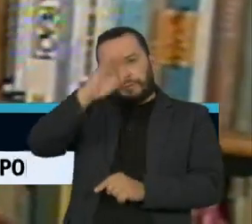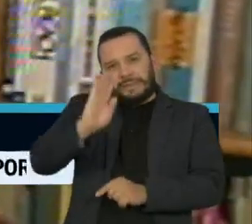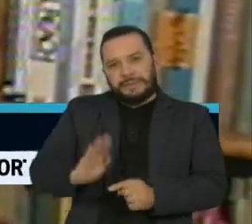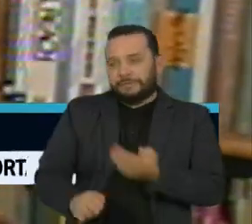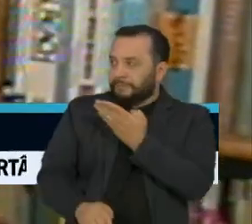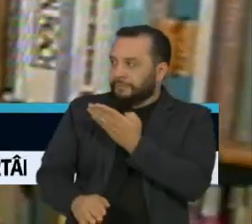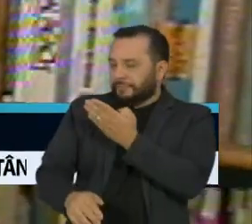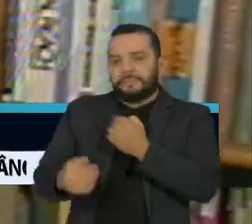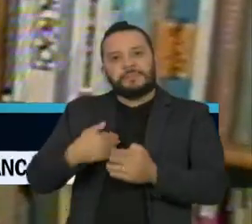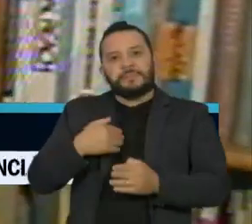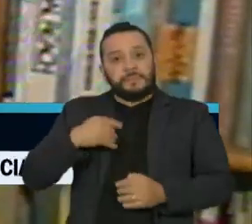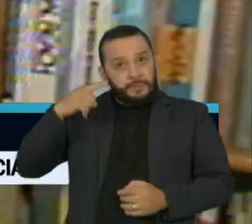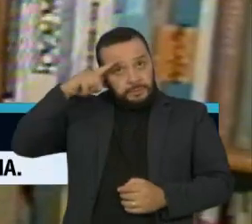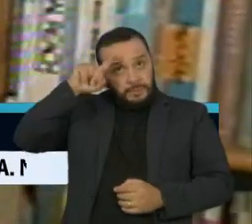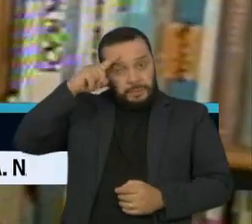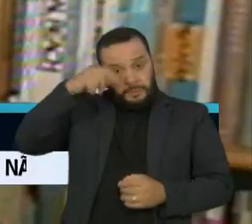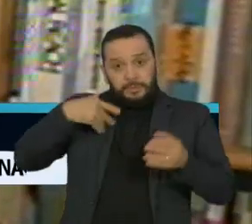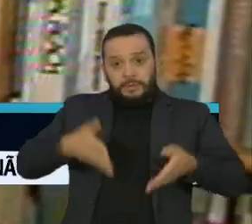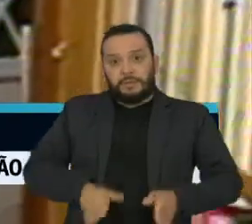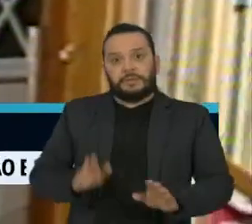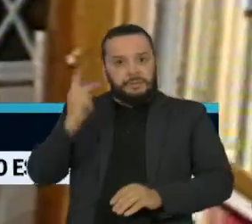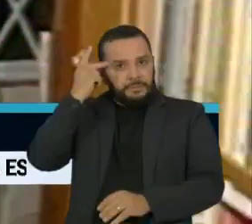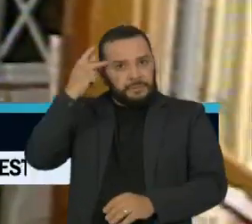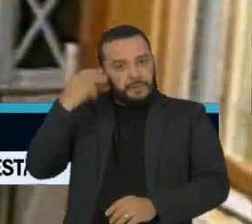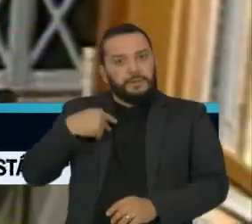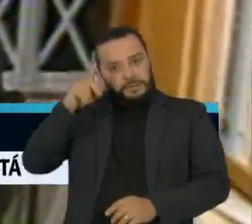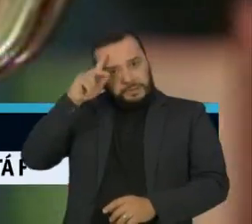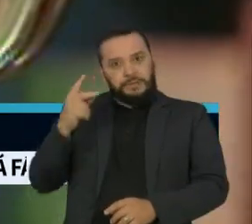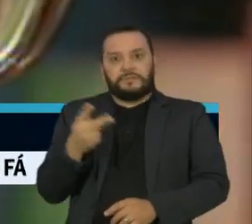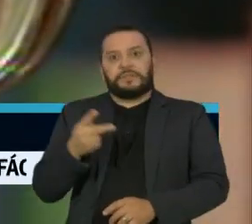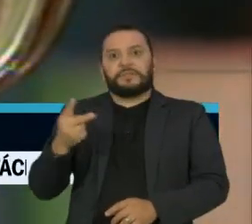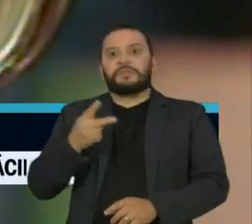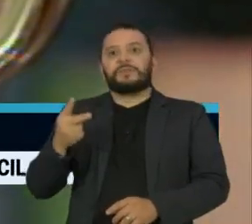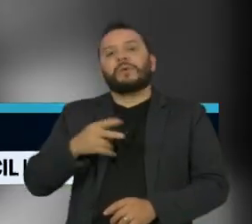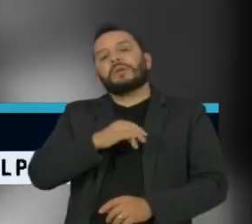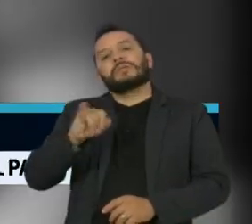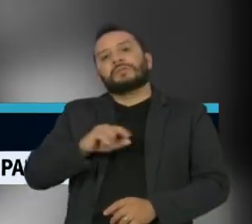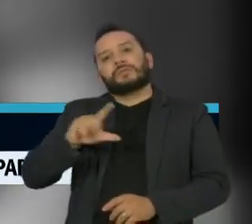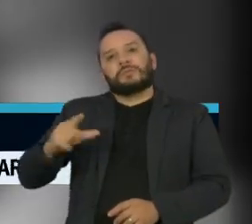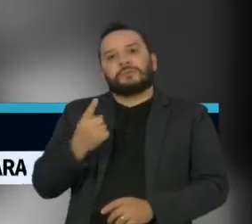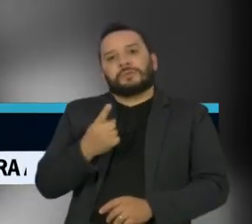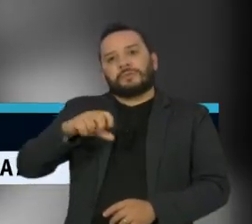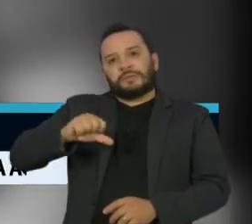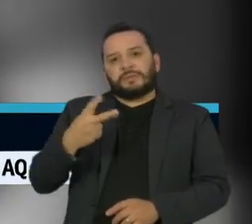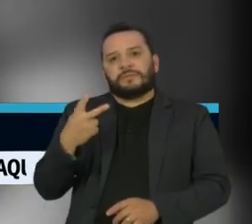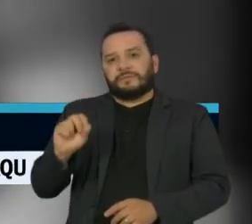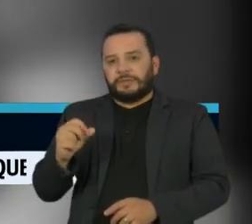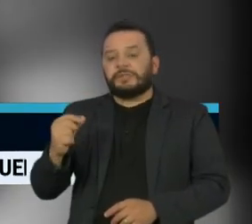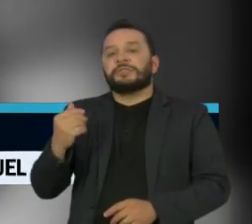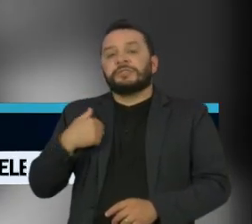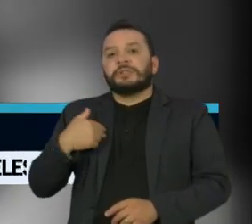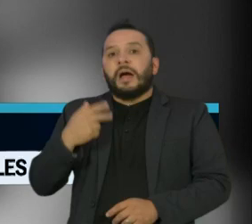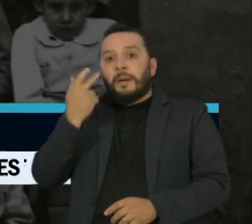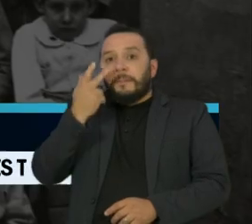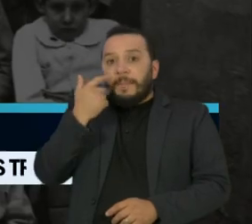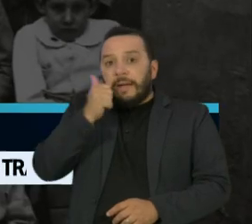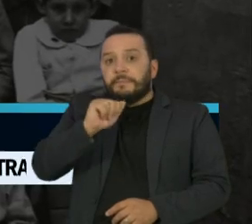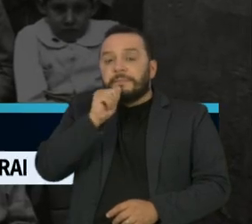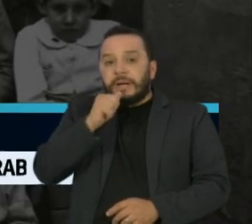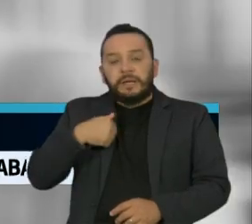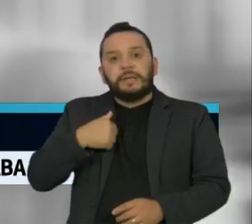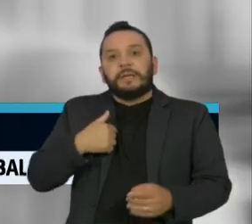florestan fernandes nasceu em são paulo em 22 de julho de 1920 filho de empregada doméstica